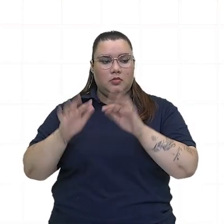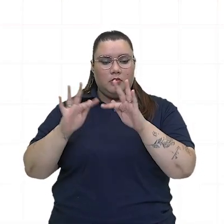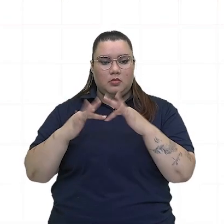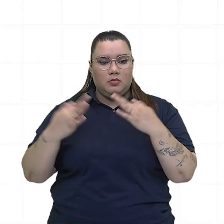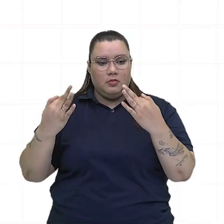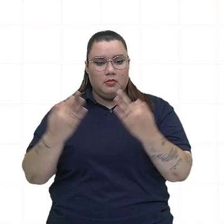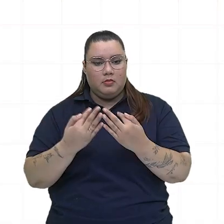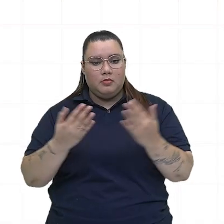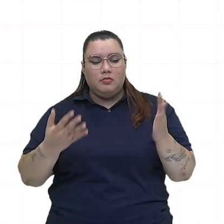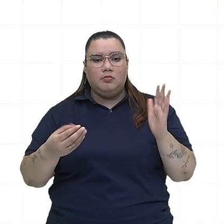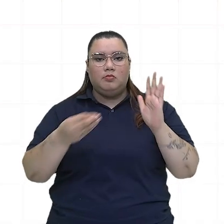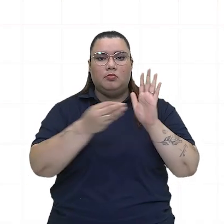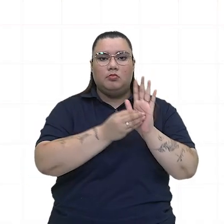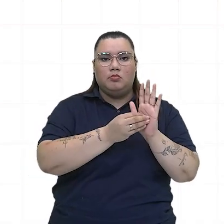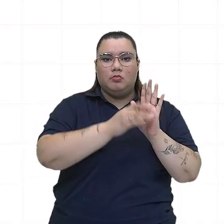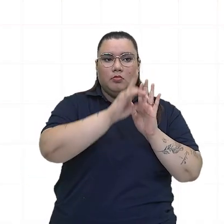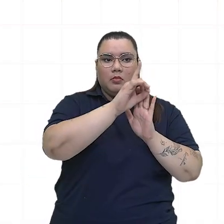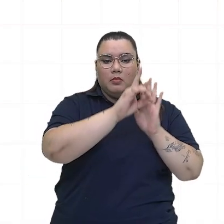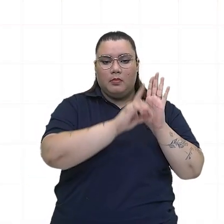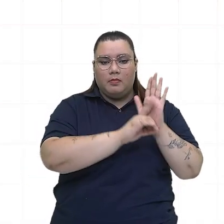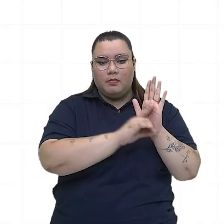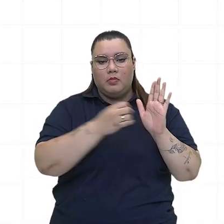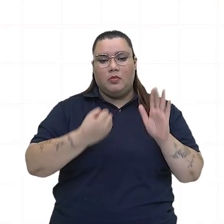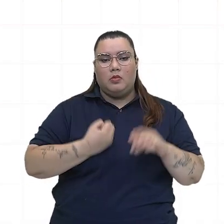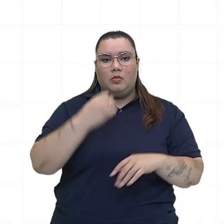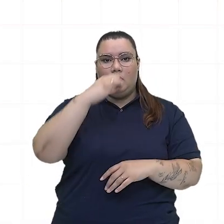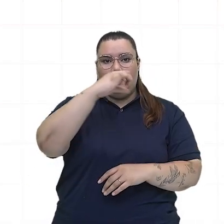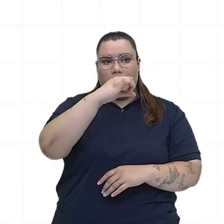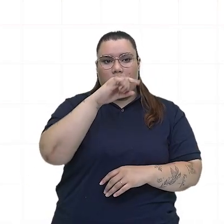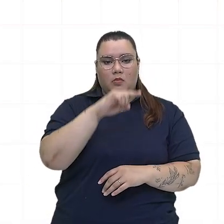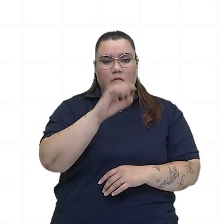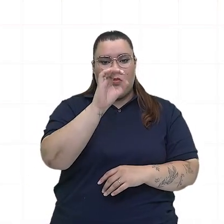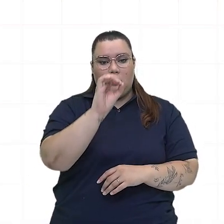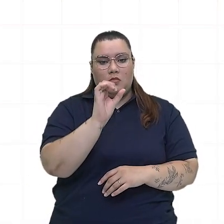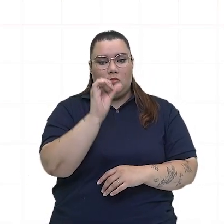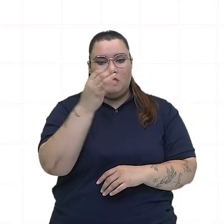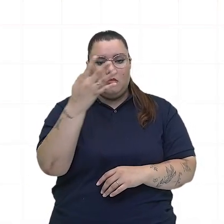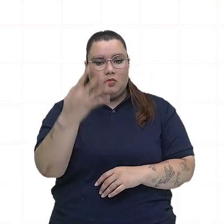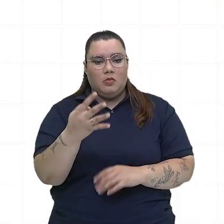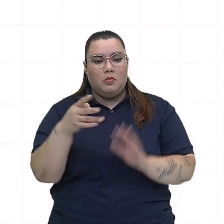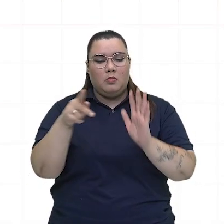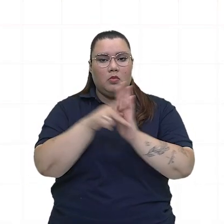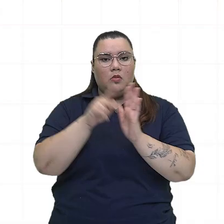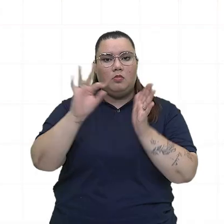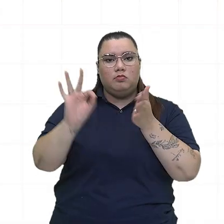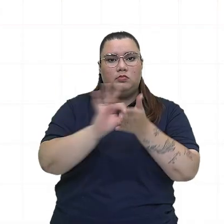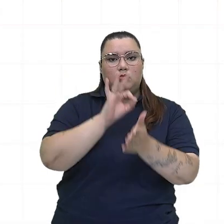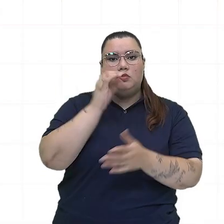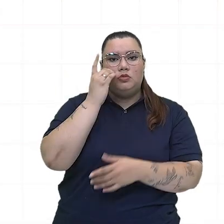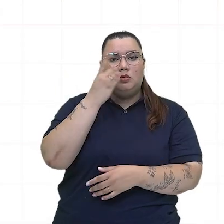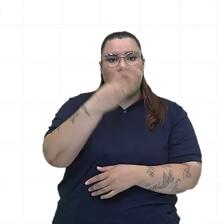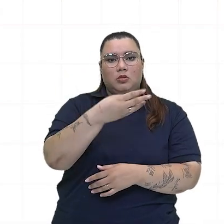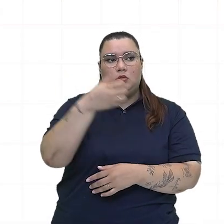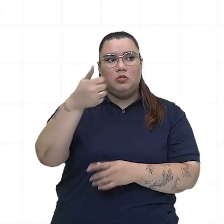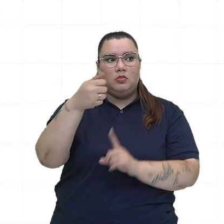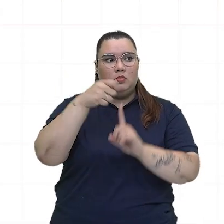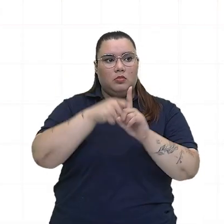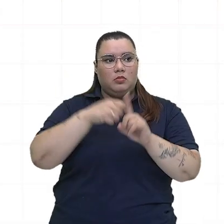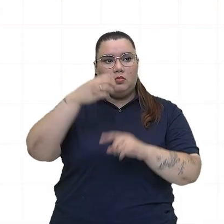familiar, ela consta no decreto 9.064 de 31 de